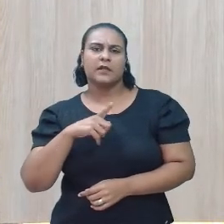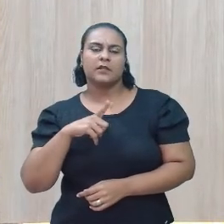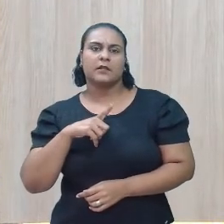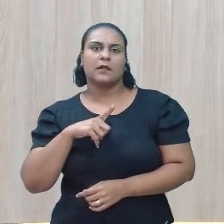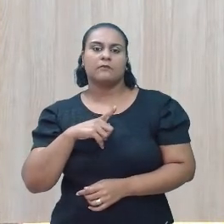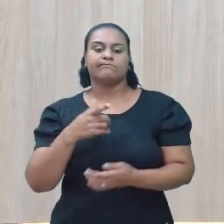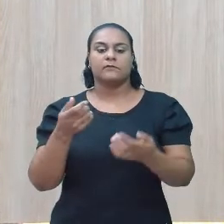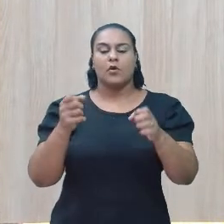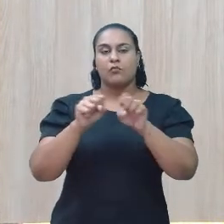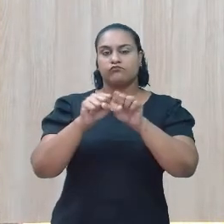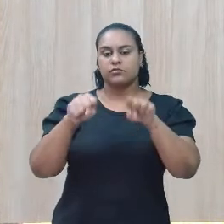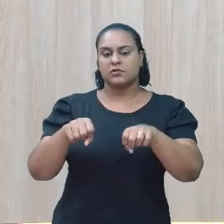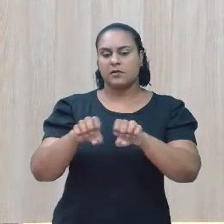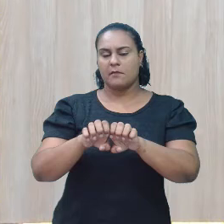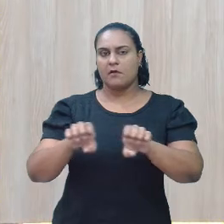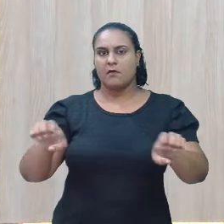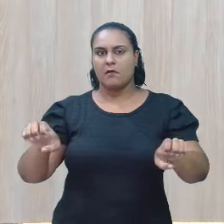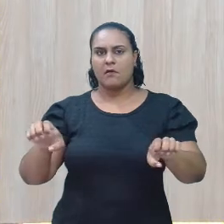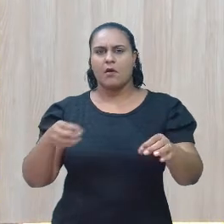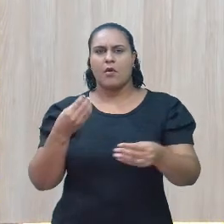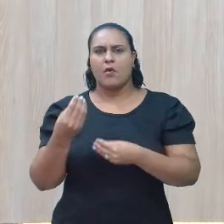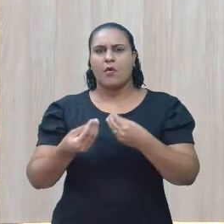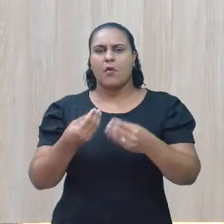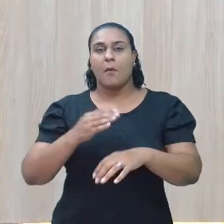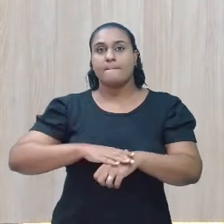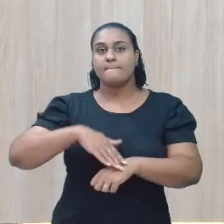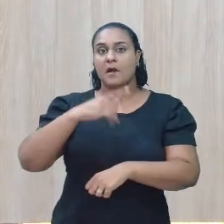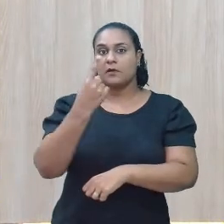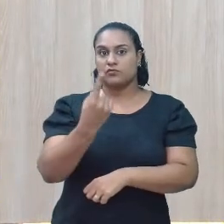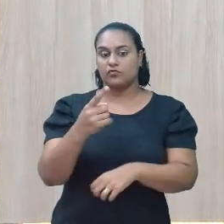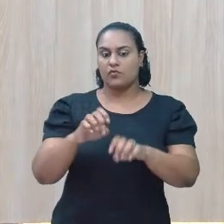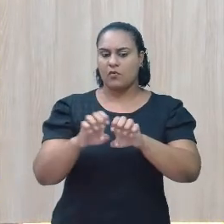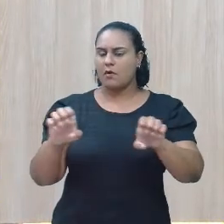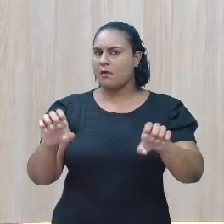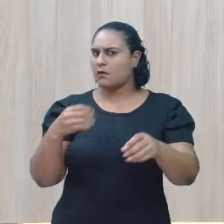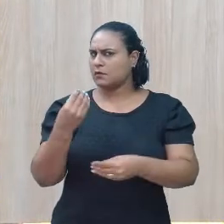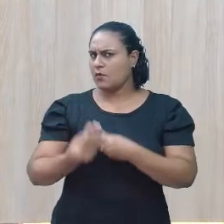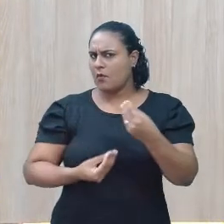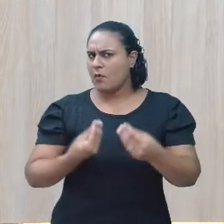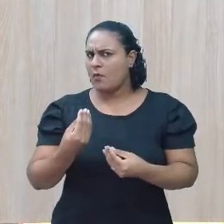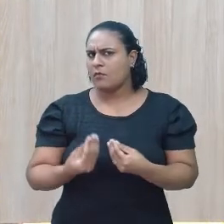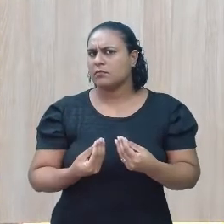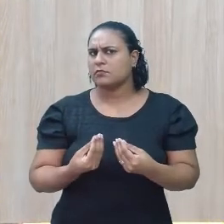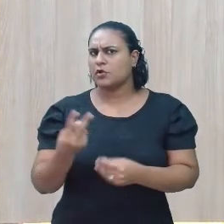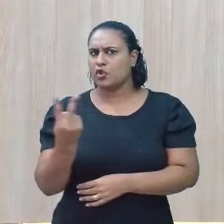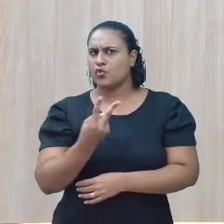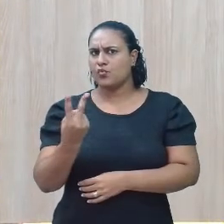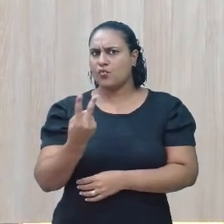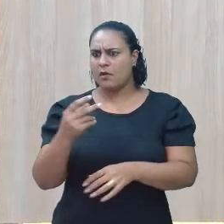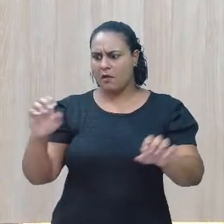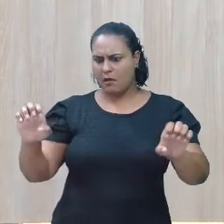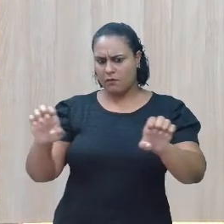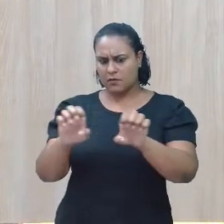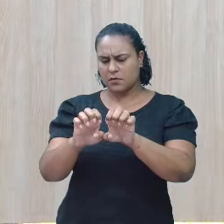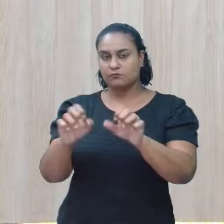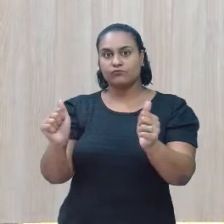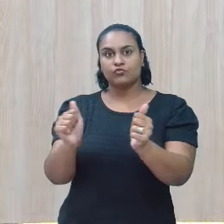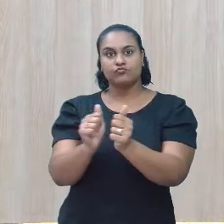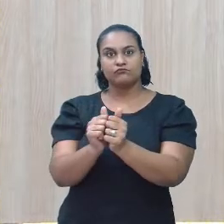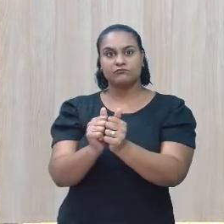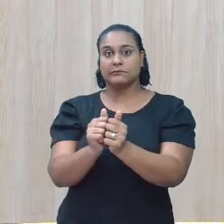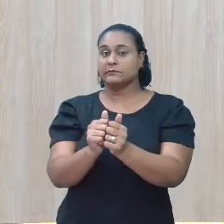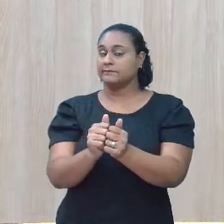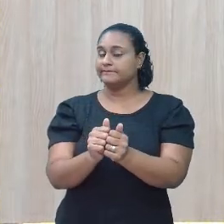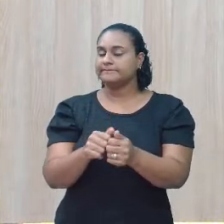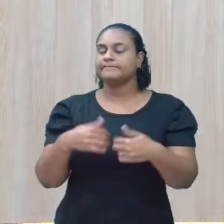equações, né? Ou seja, quando eu for trabalhar com mais de uma equação, como é que a gente resolve duas equações ao mesmo tempo, tá